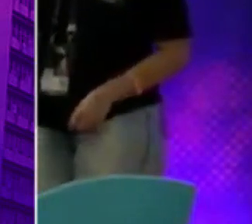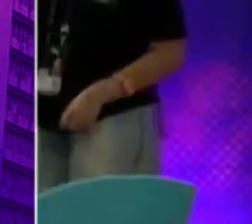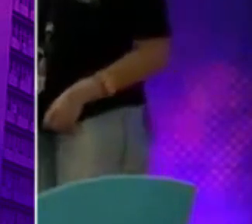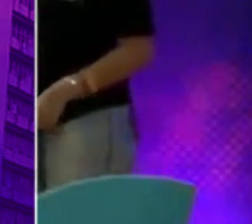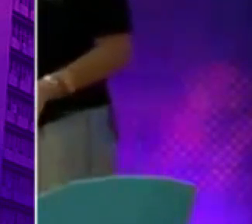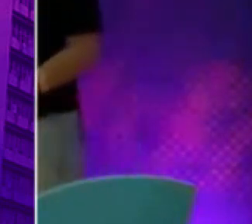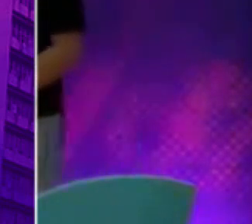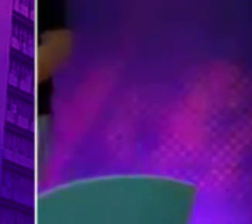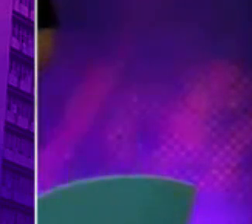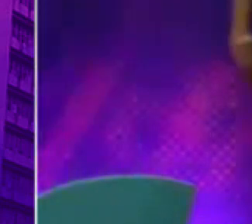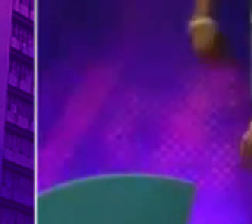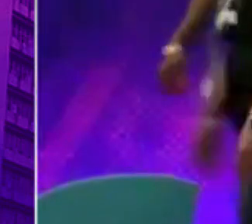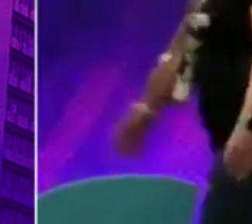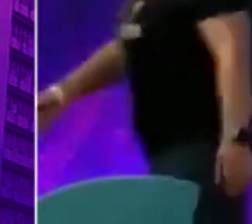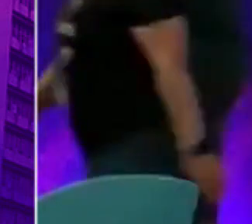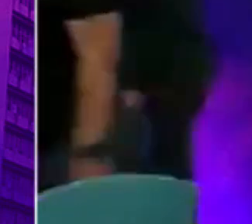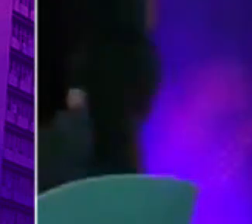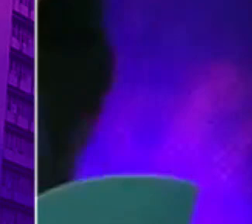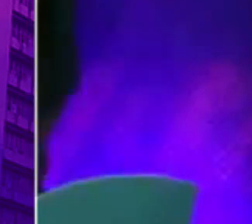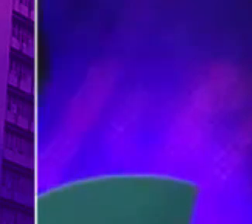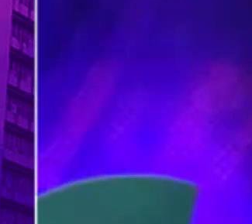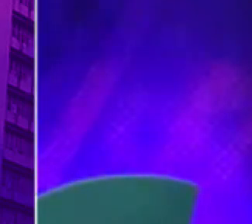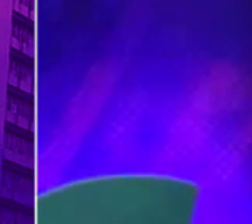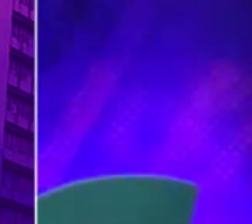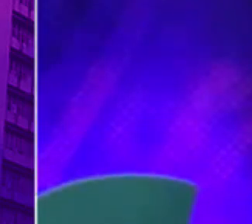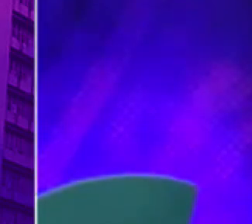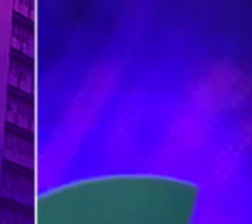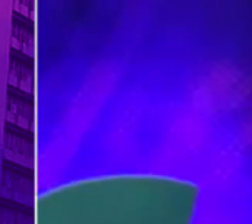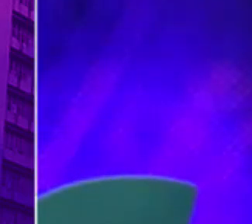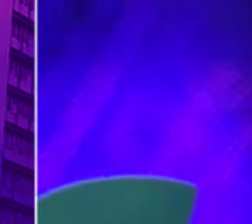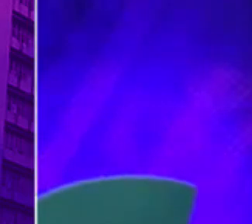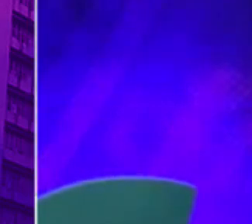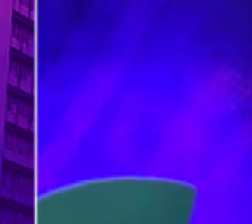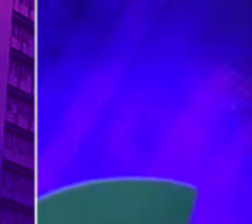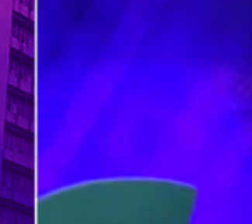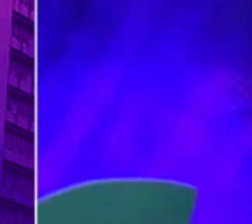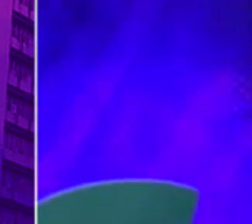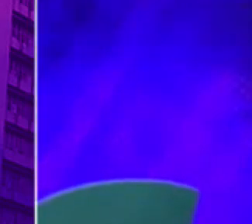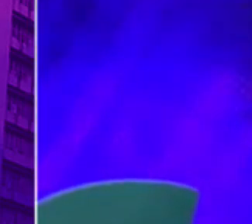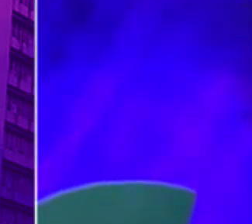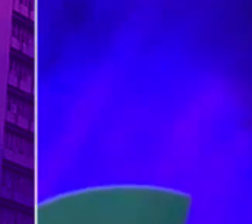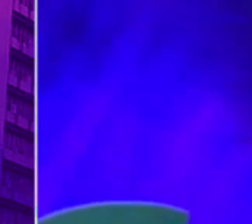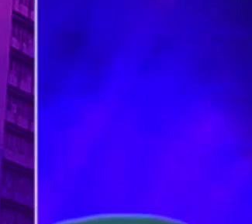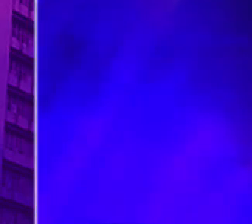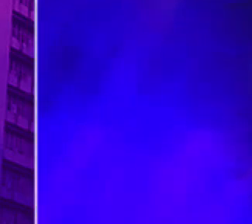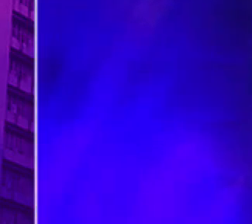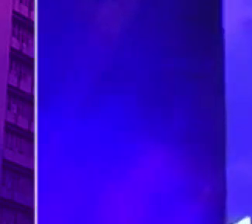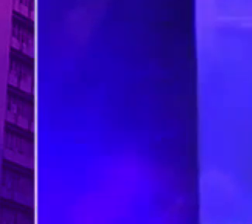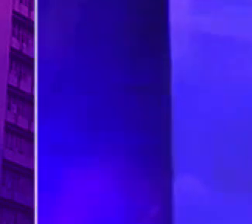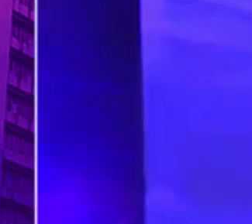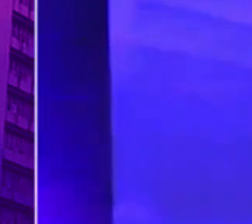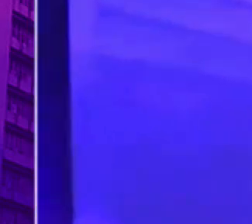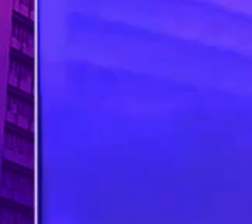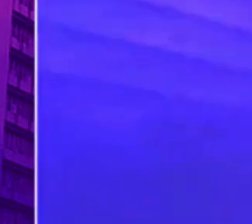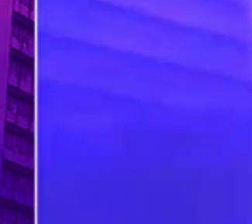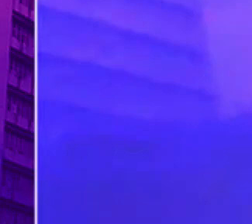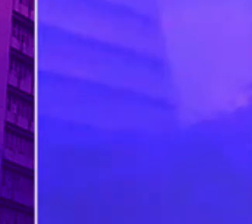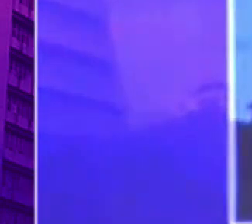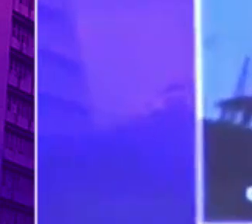seu. Obrigada, gente. Obrigado a você, Yara. Boa tarde, pessoal. Obrigado aos coordenadores.